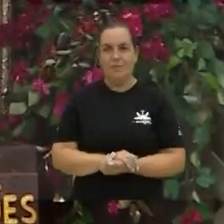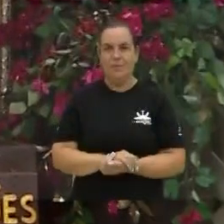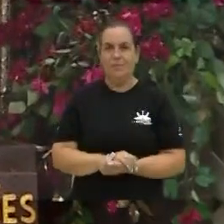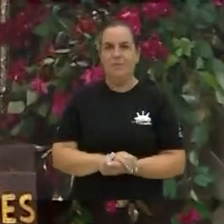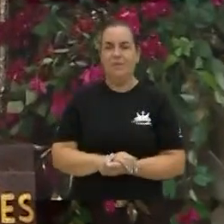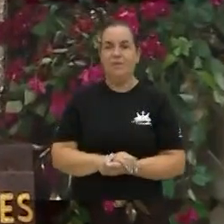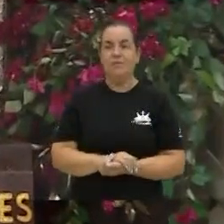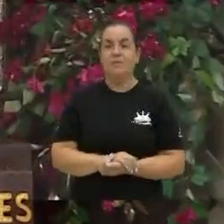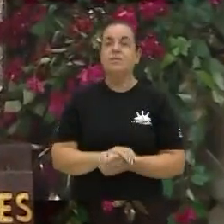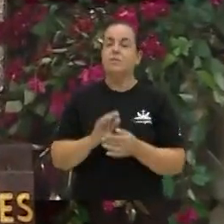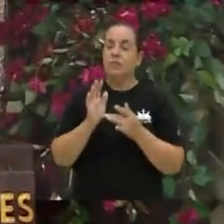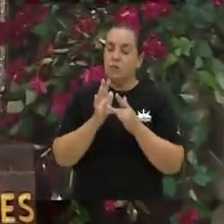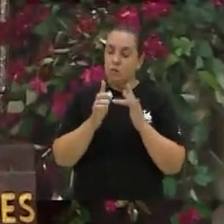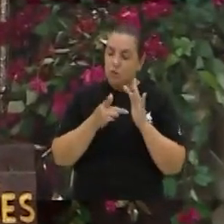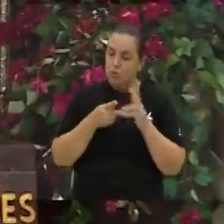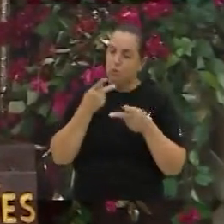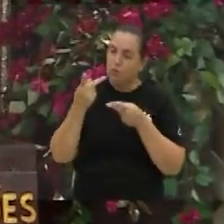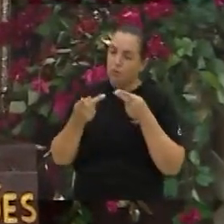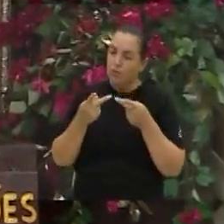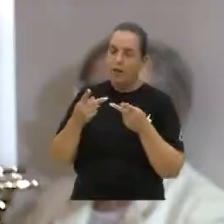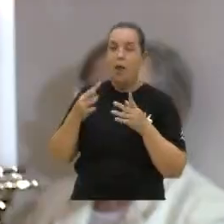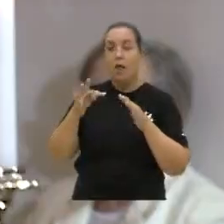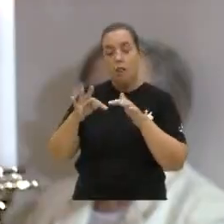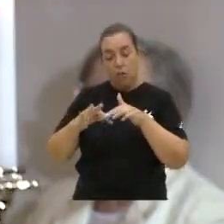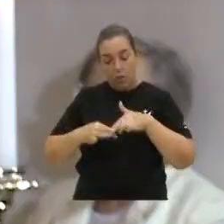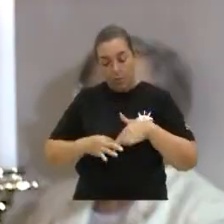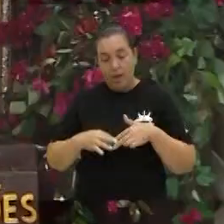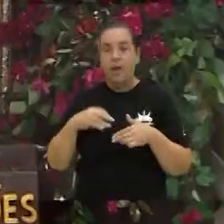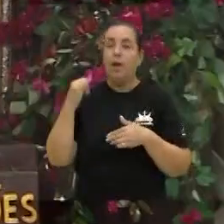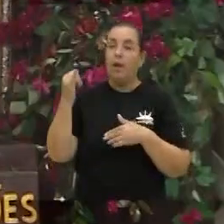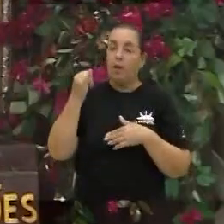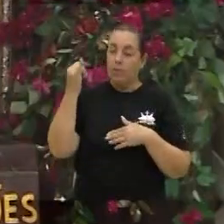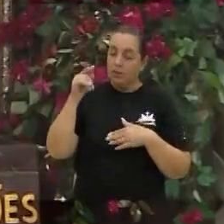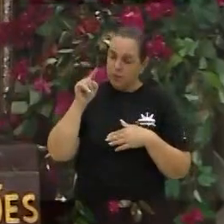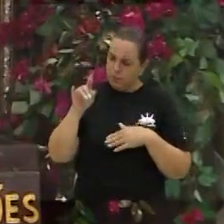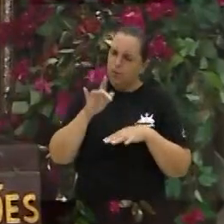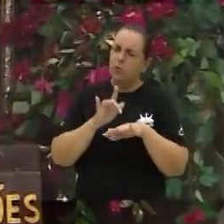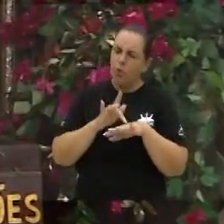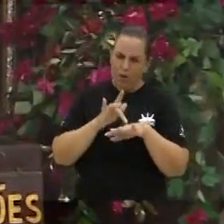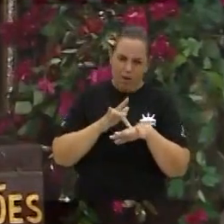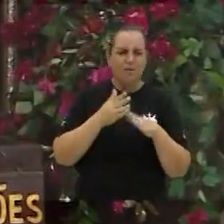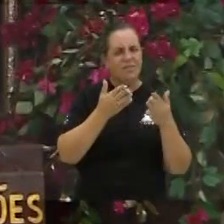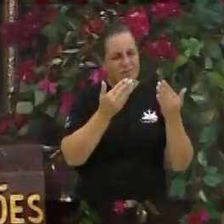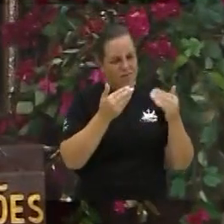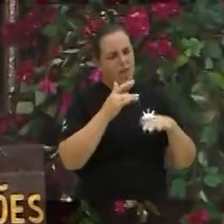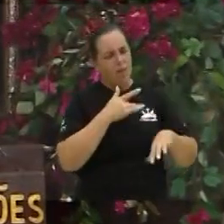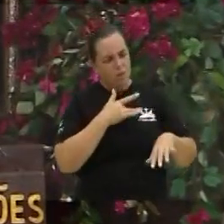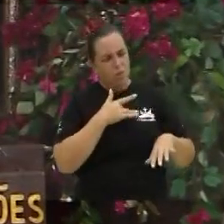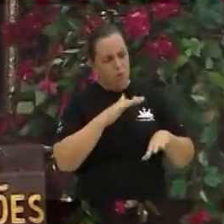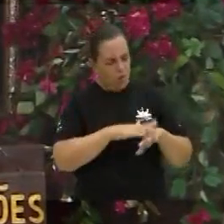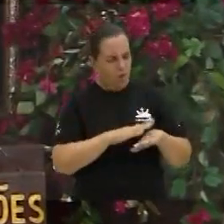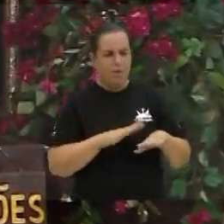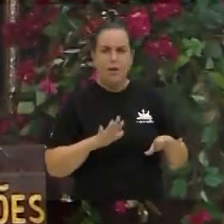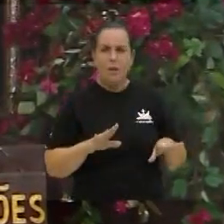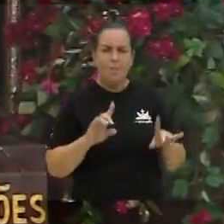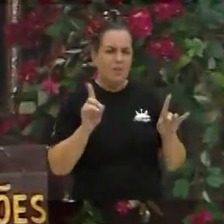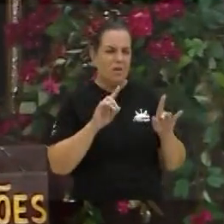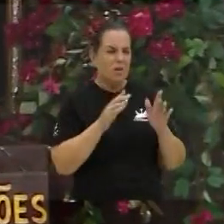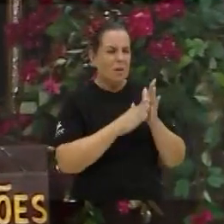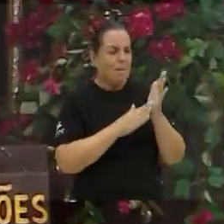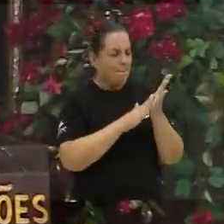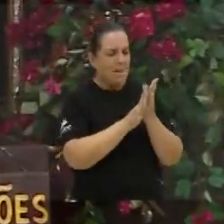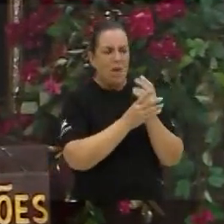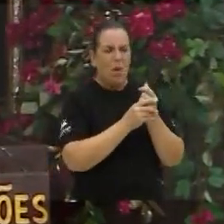Jesus: Tomé, é importante para você tocar? Toque, meu filho. Não toque só nas